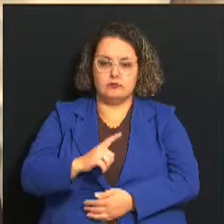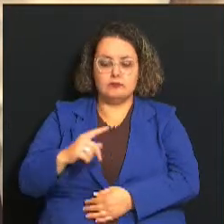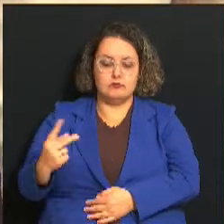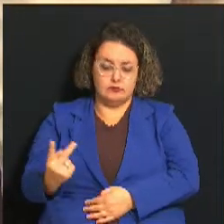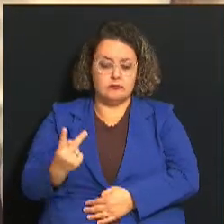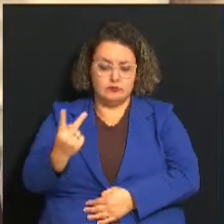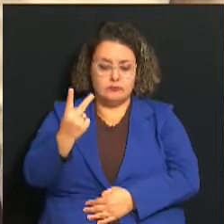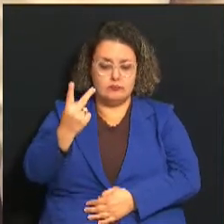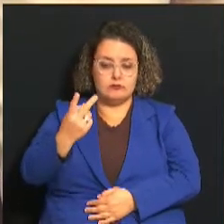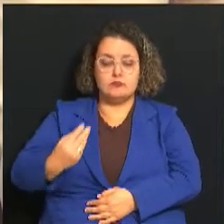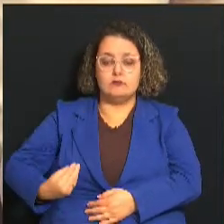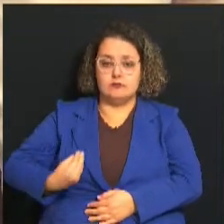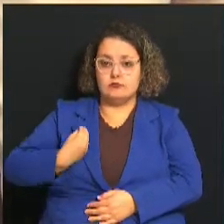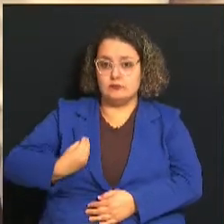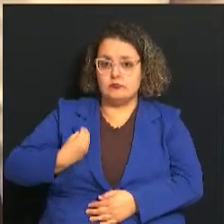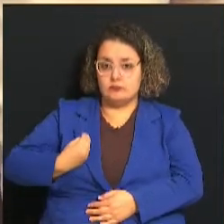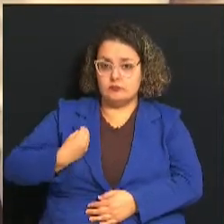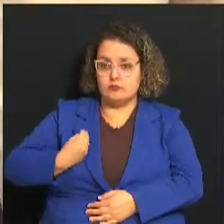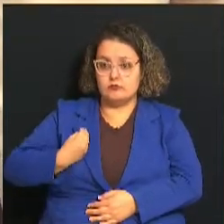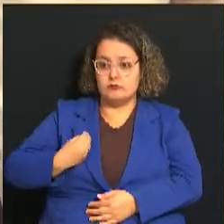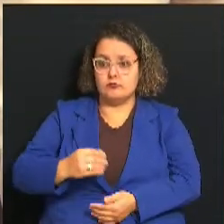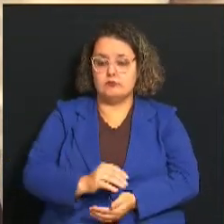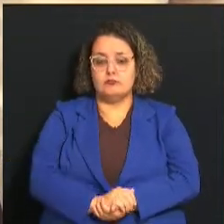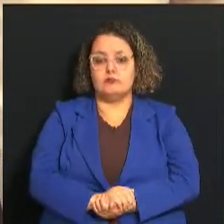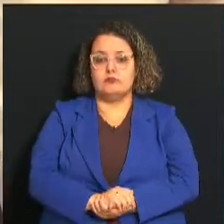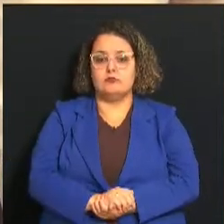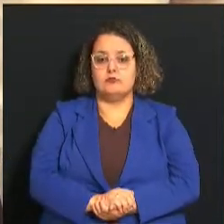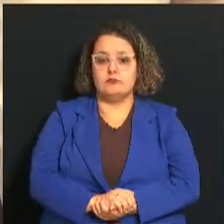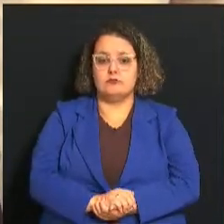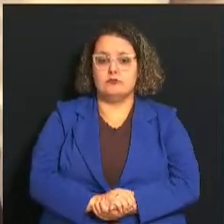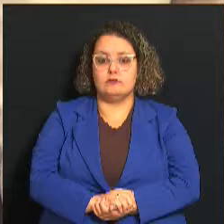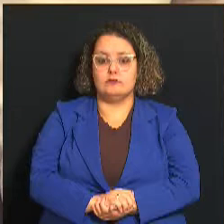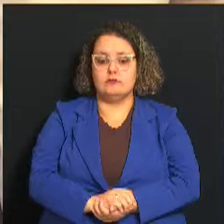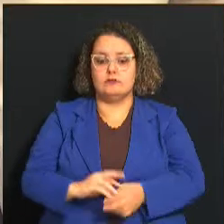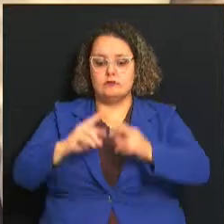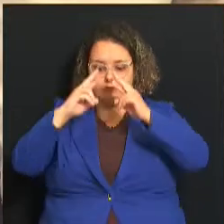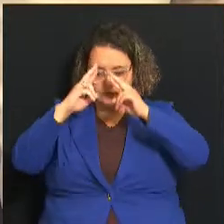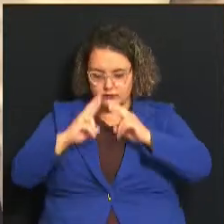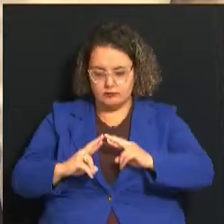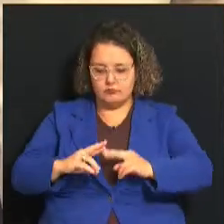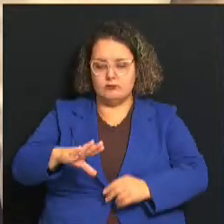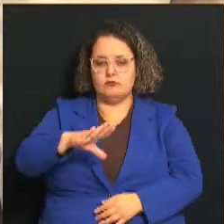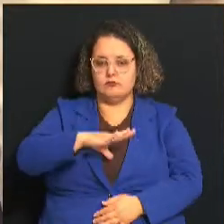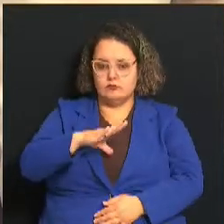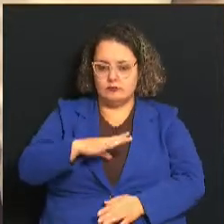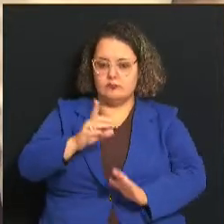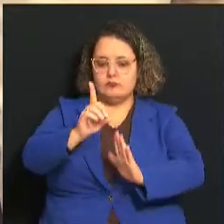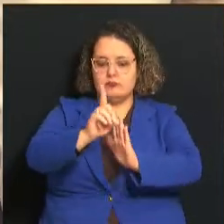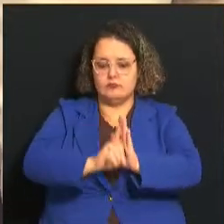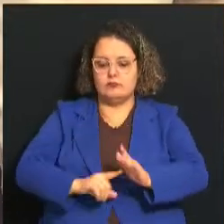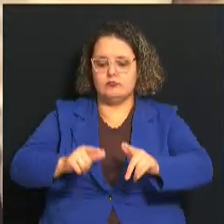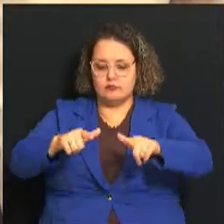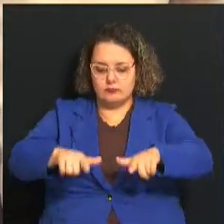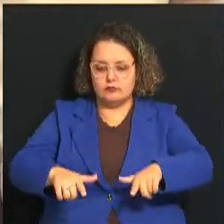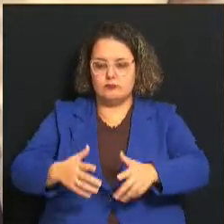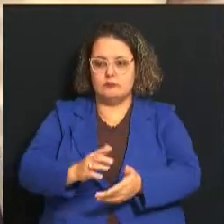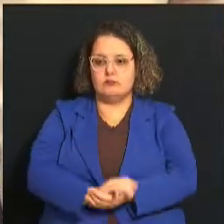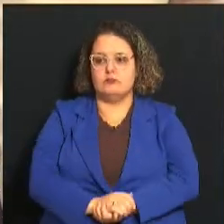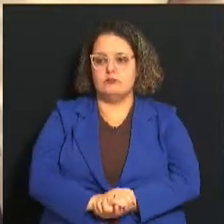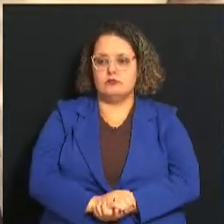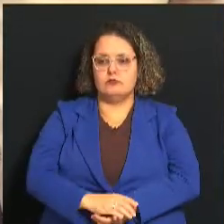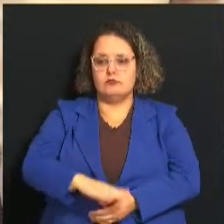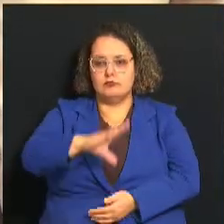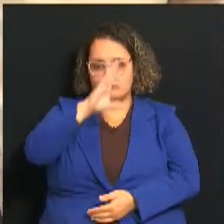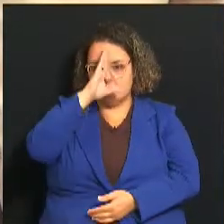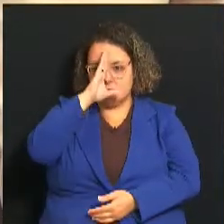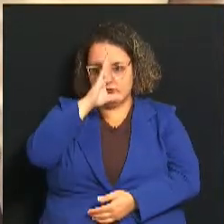vida, né? Que respeite a cidade, o direito à cidade, o direito ao território e, principalmente,